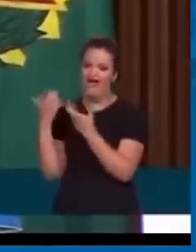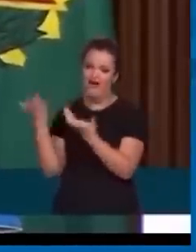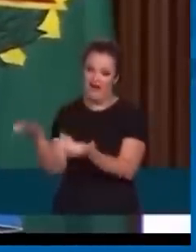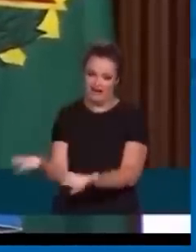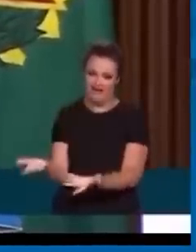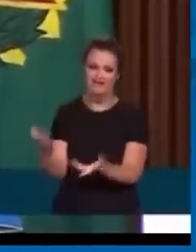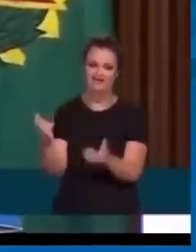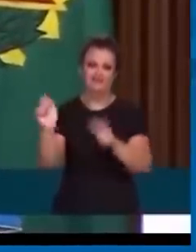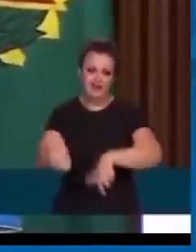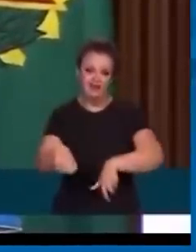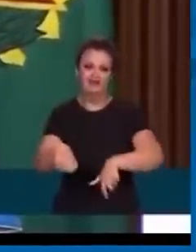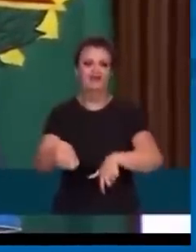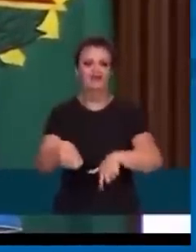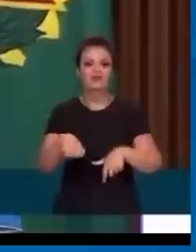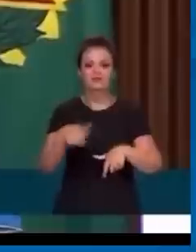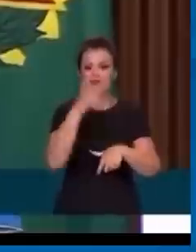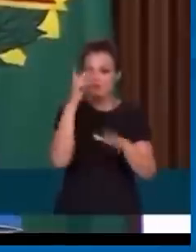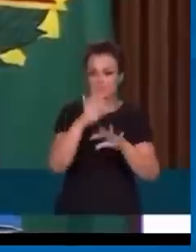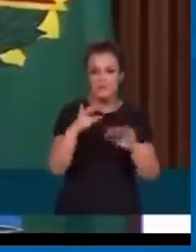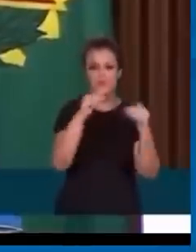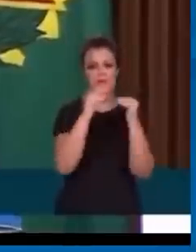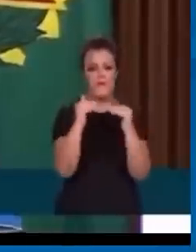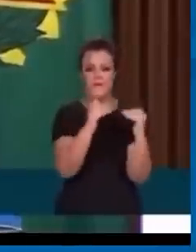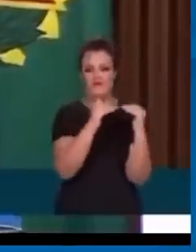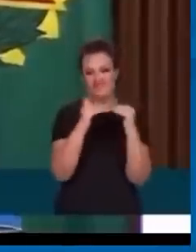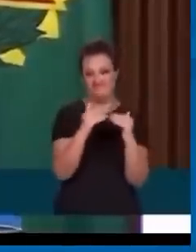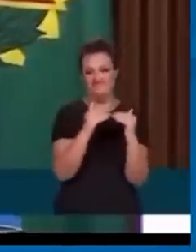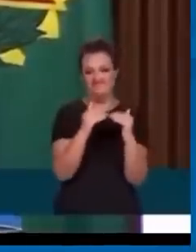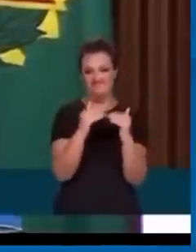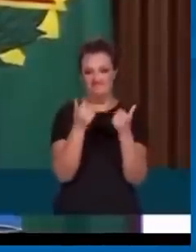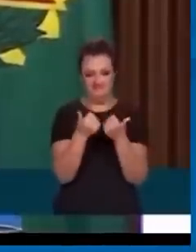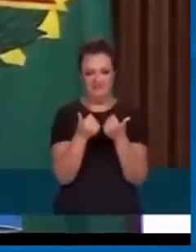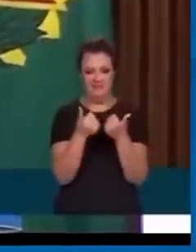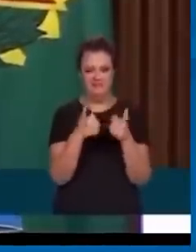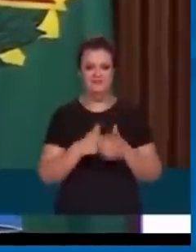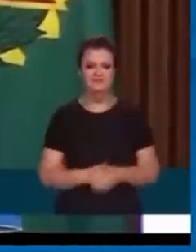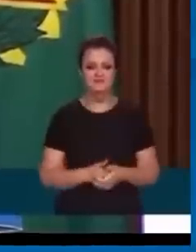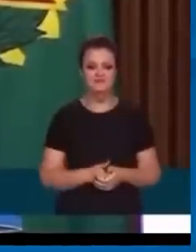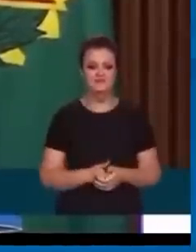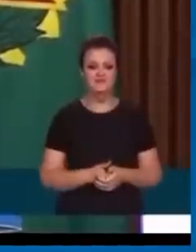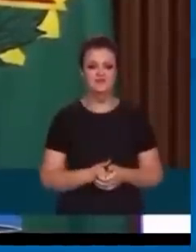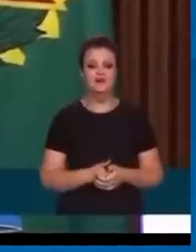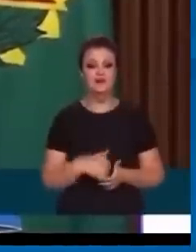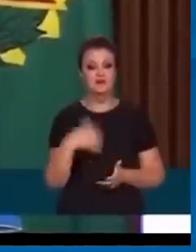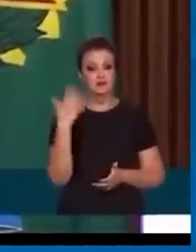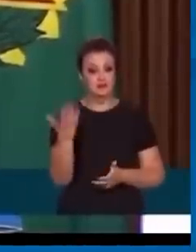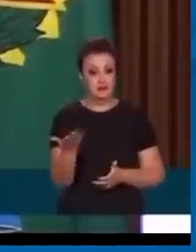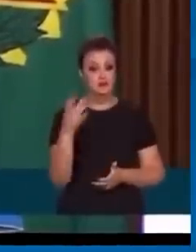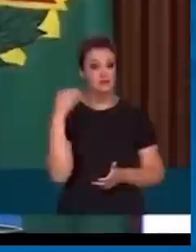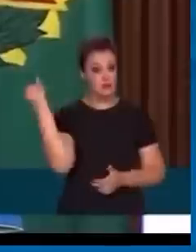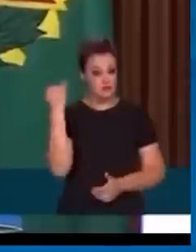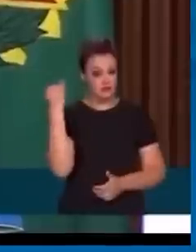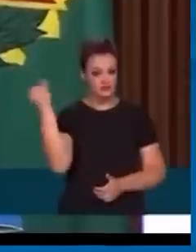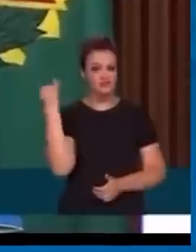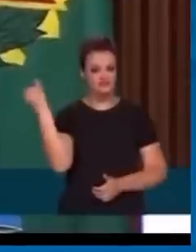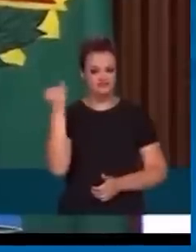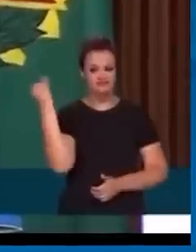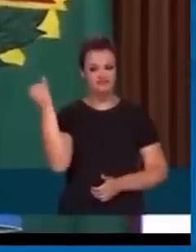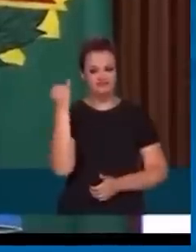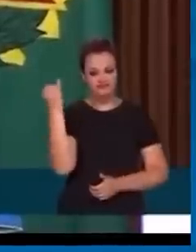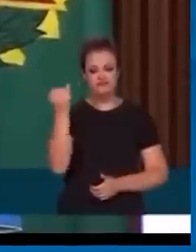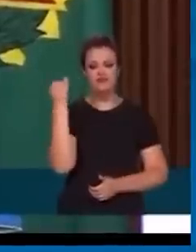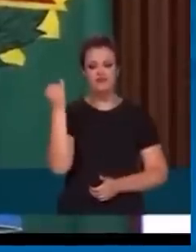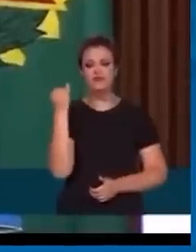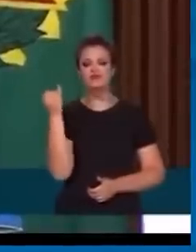sabe, motivadora de todo mundo concordar com a política que foi anunciada. Então, isso é muito importante